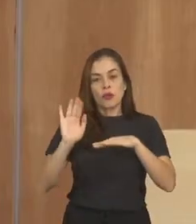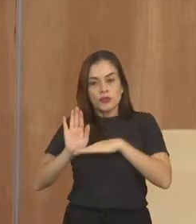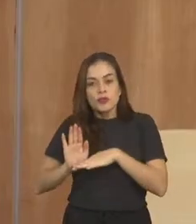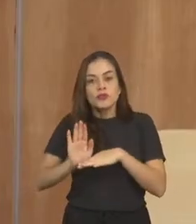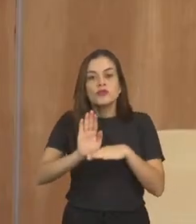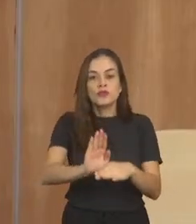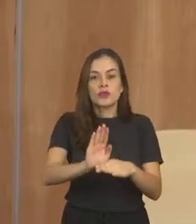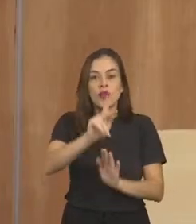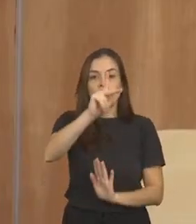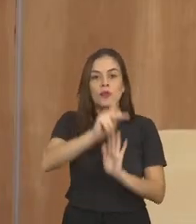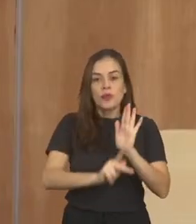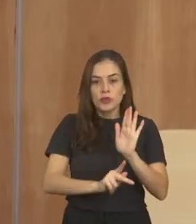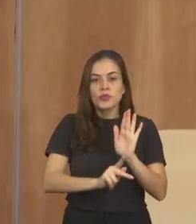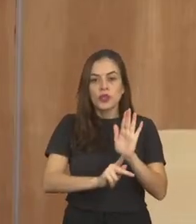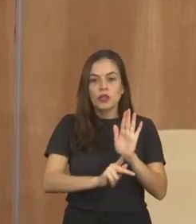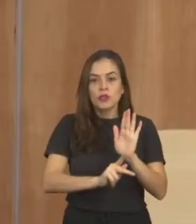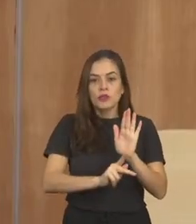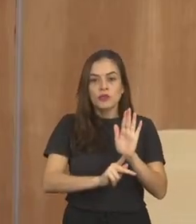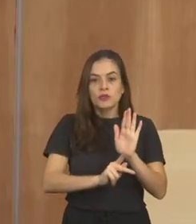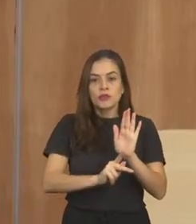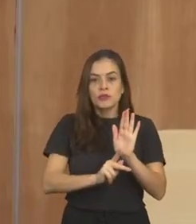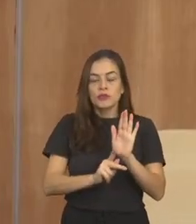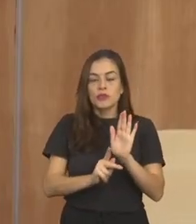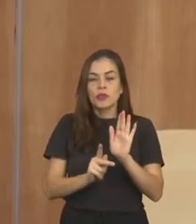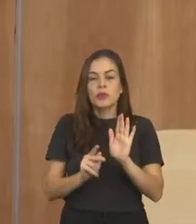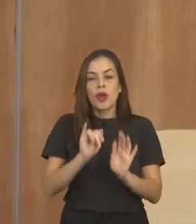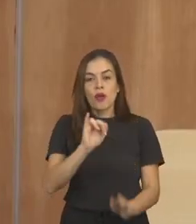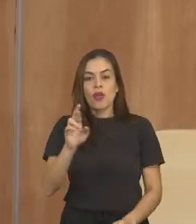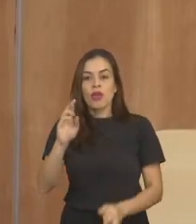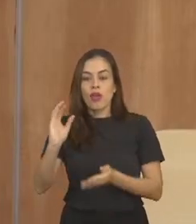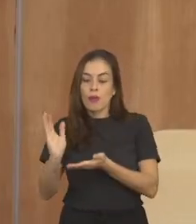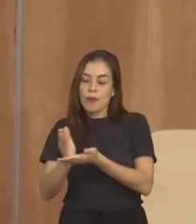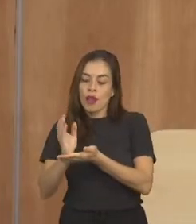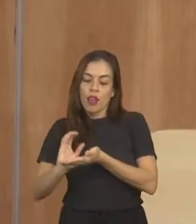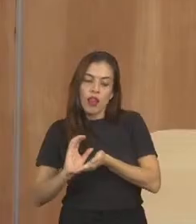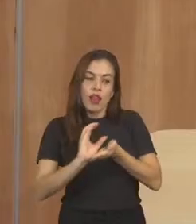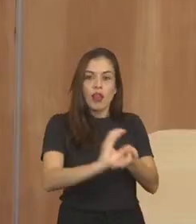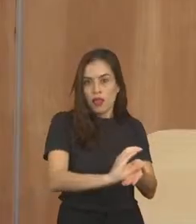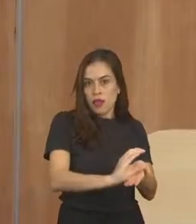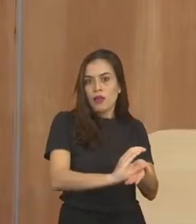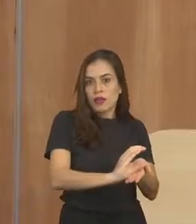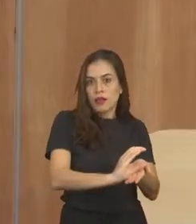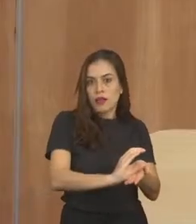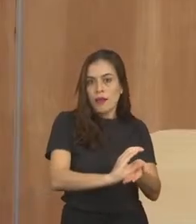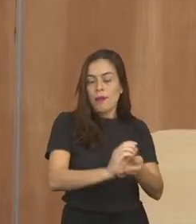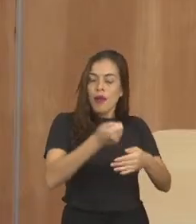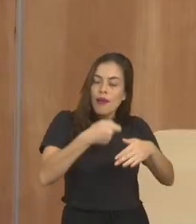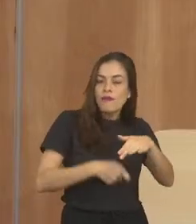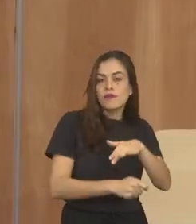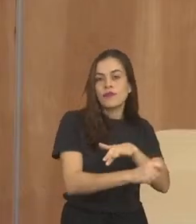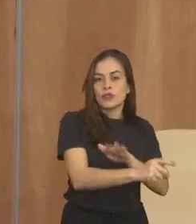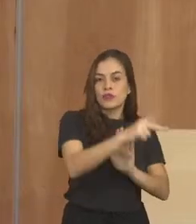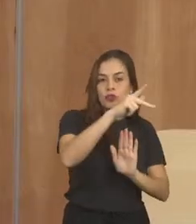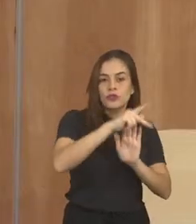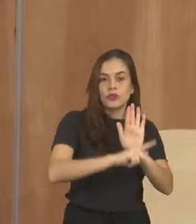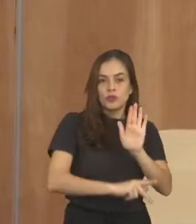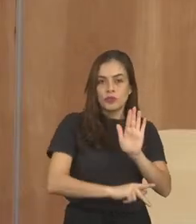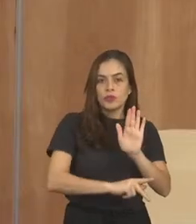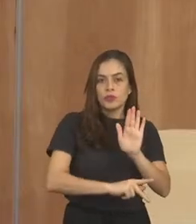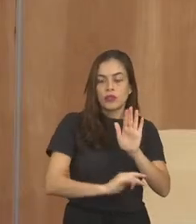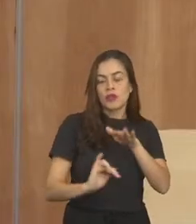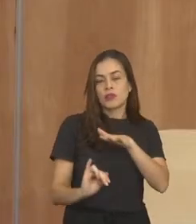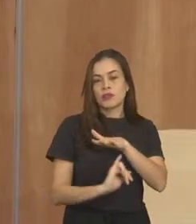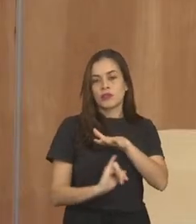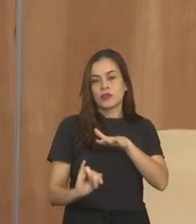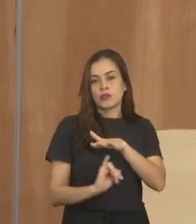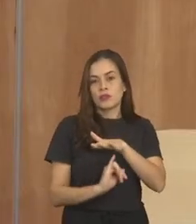ajudar nesse projeto, que é para destinar o imposto de renda, uma parte dele, para financiar projetos dessas entidades